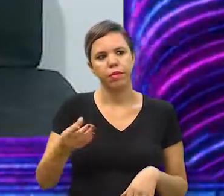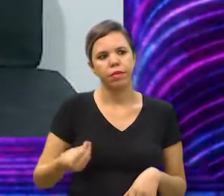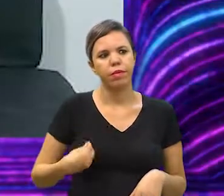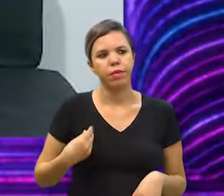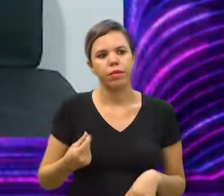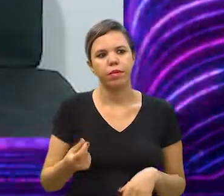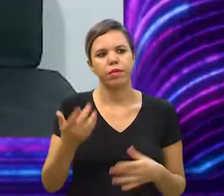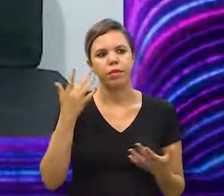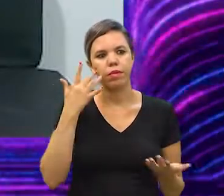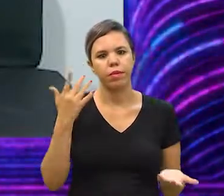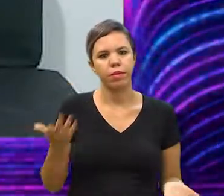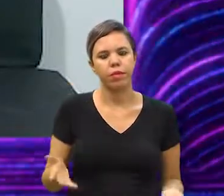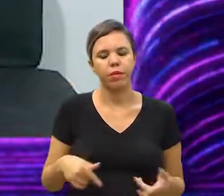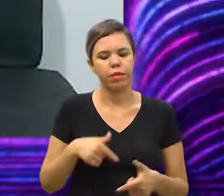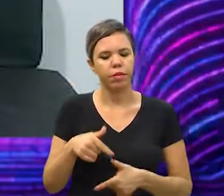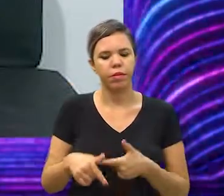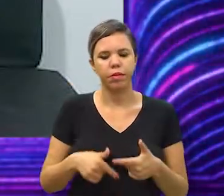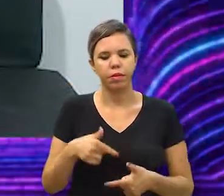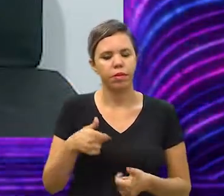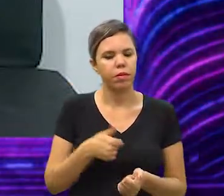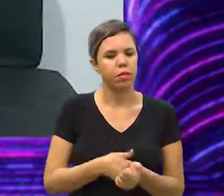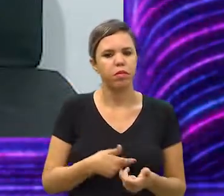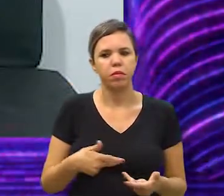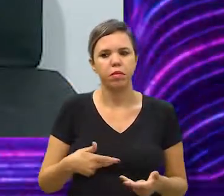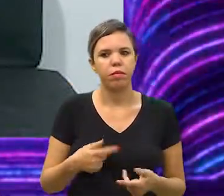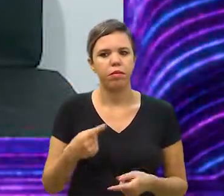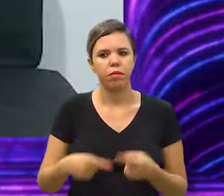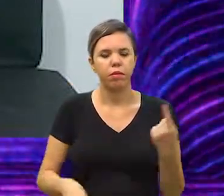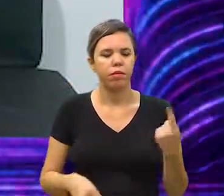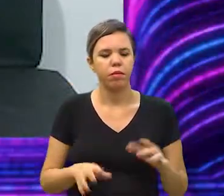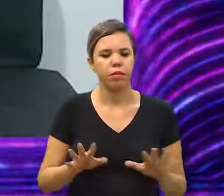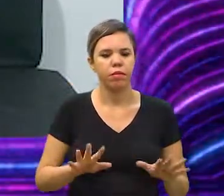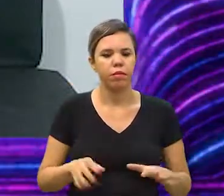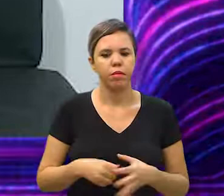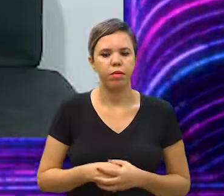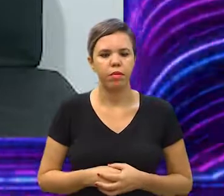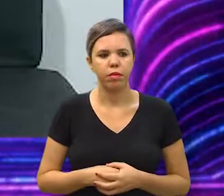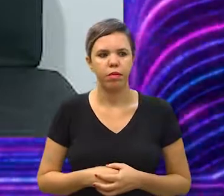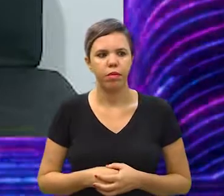vida inteira trabalhando em cima de uma coisa, porque é